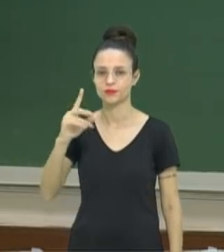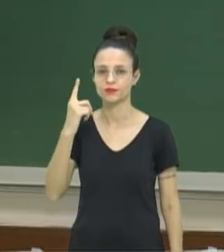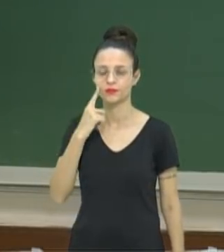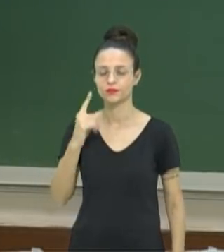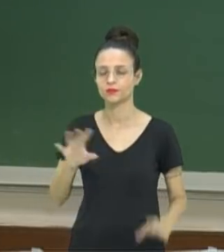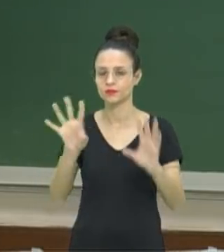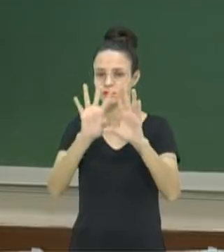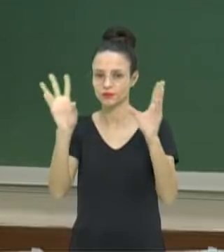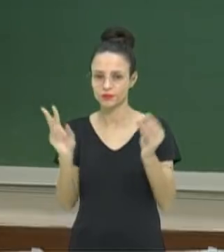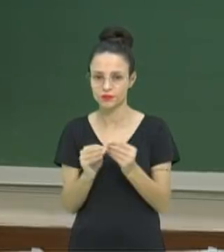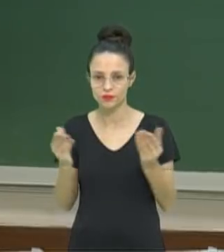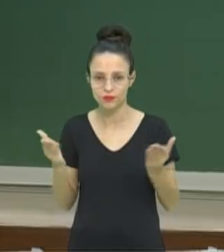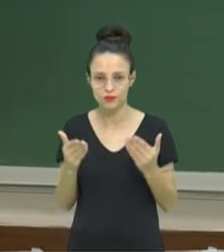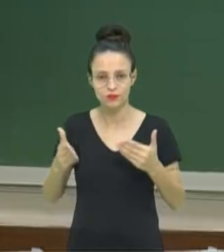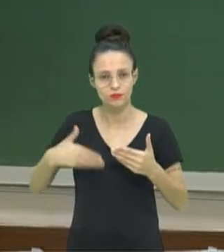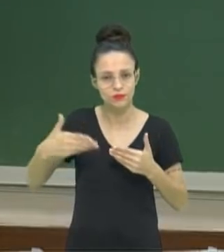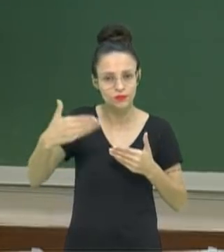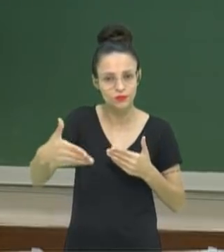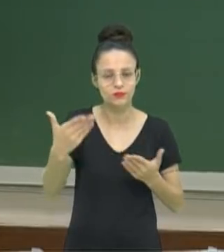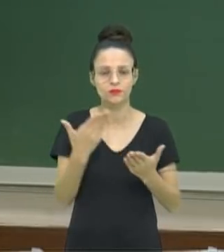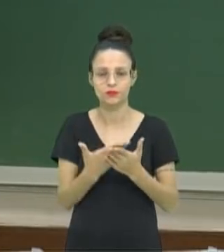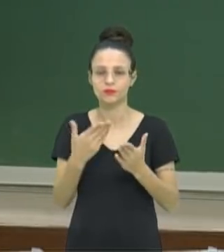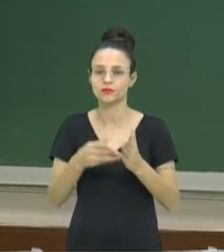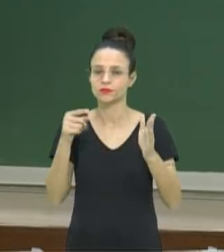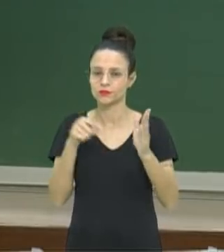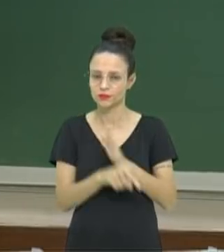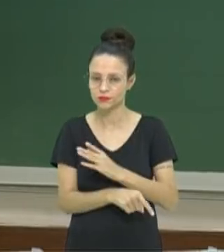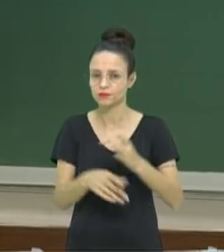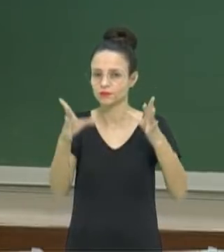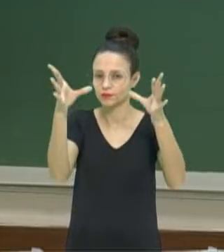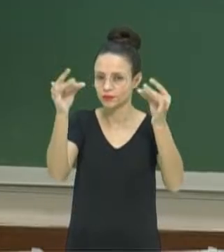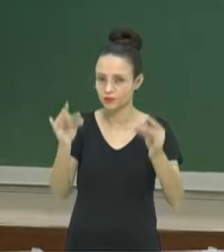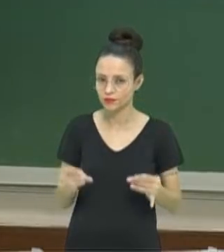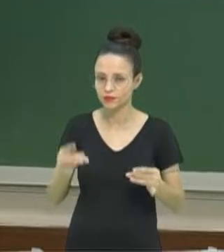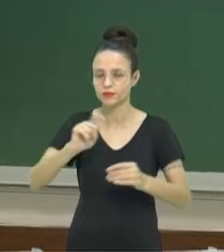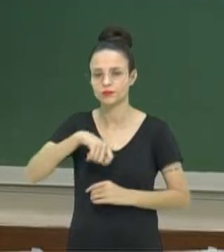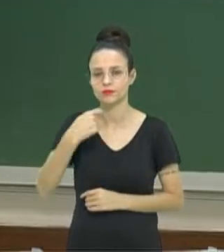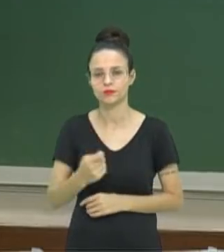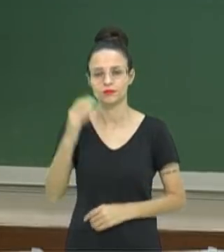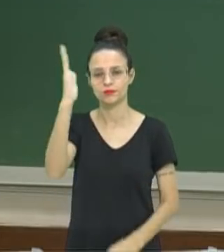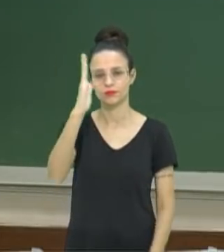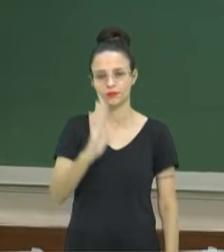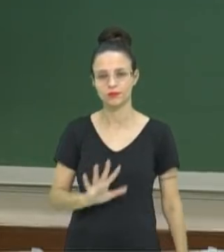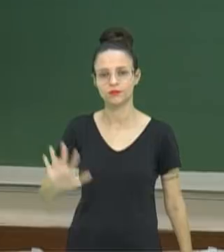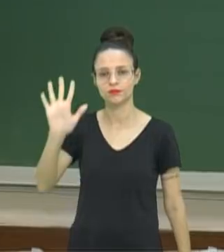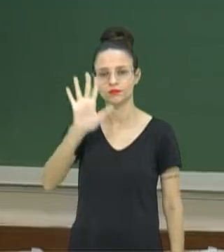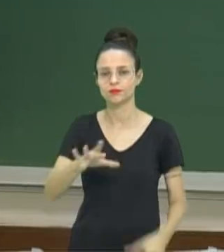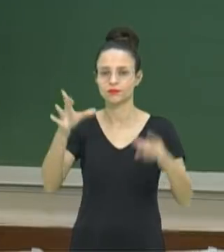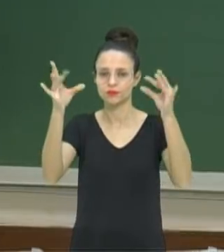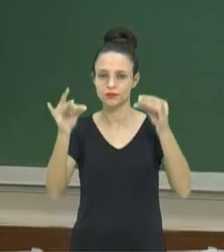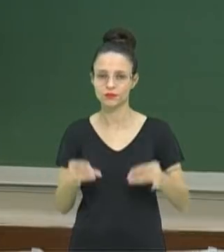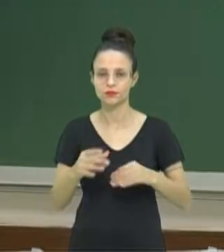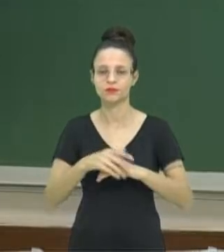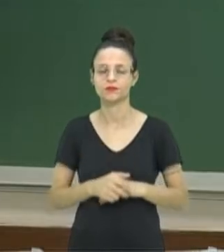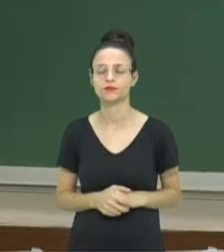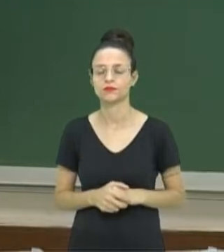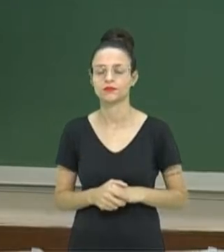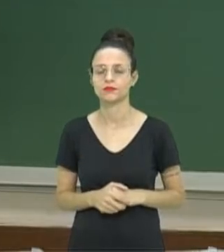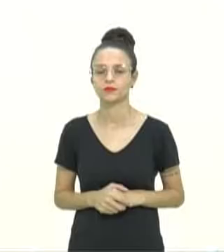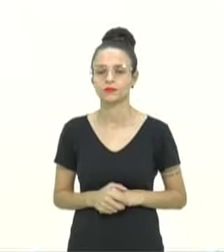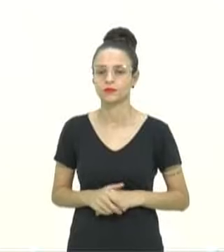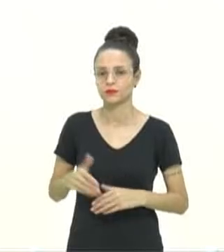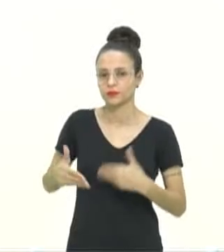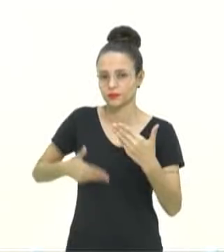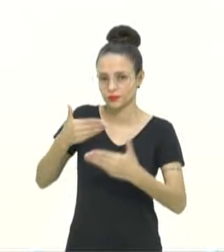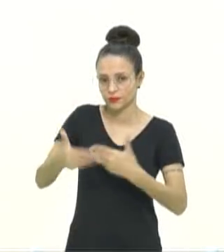linhas gerais hoje, depois ao longo das aulas a gente vai aprofundando a ideia da urbanização do Brasil e detalhando ela, certo?